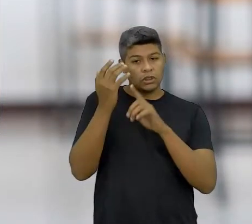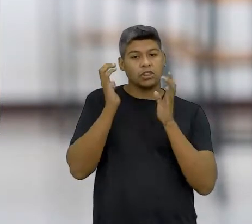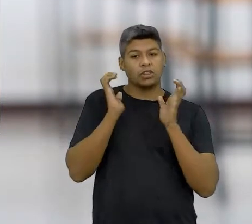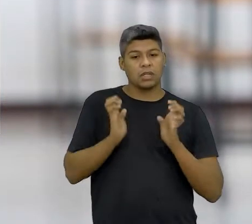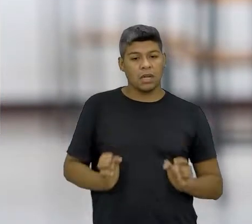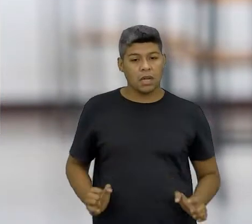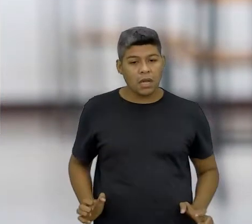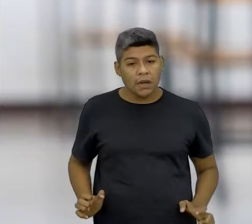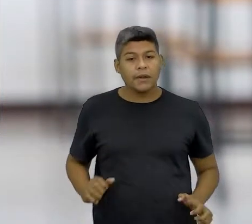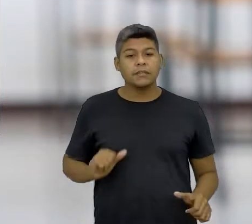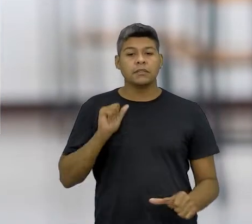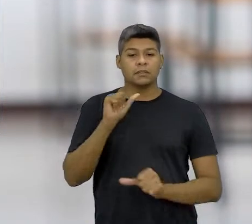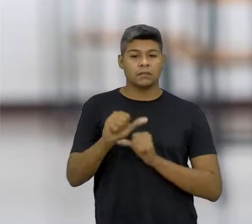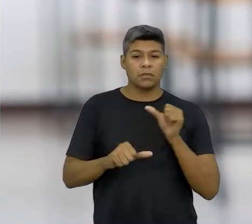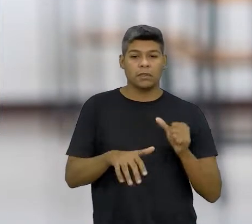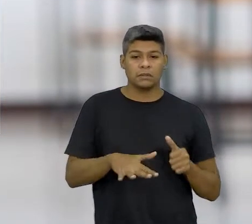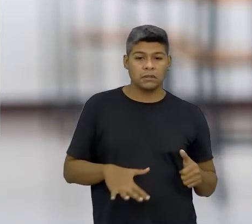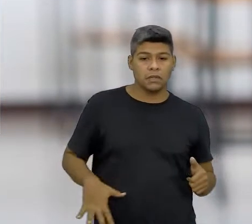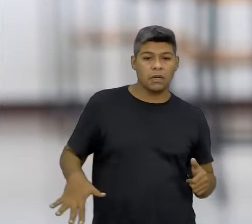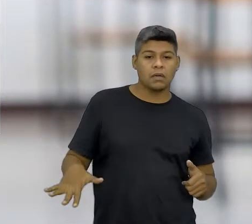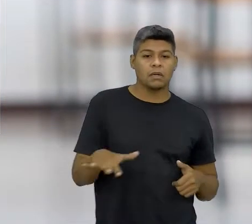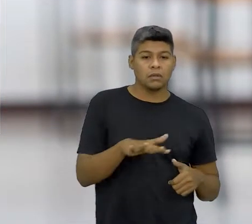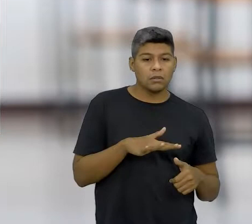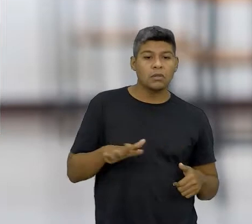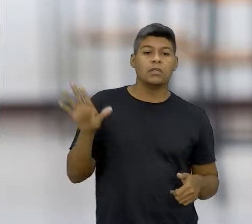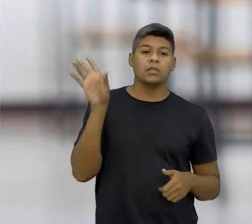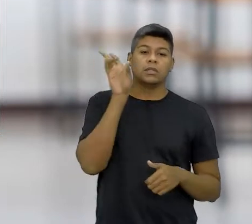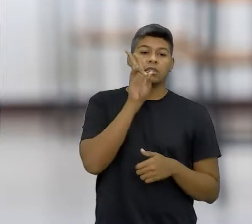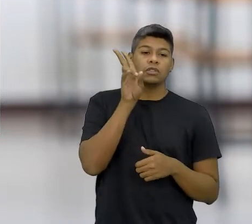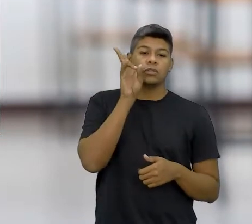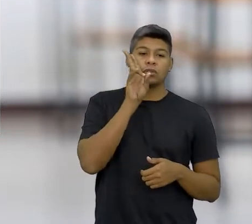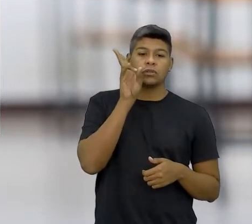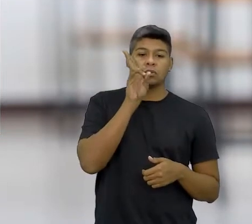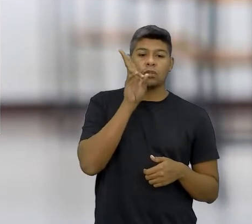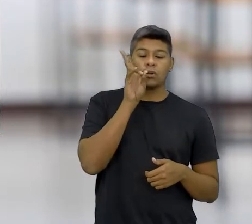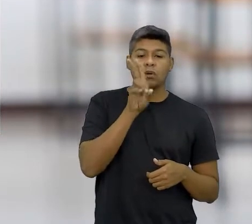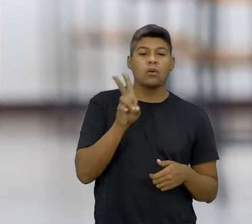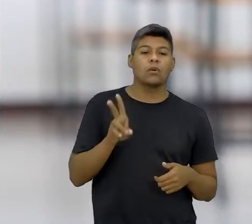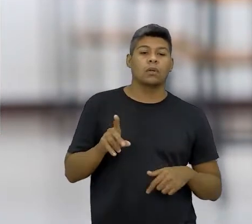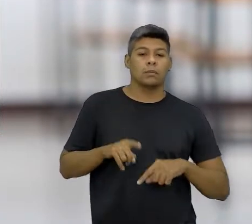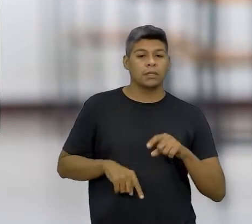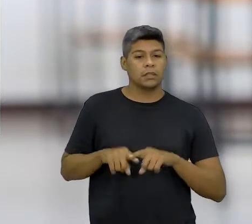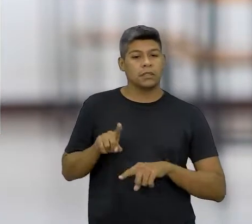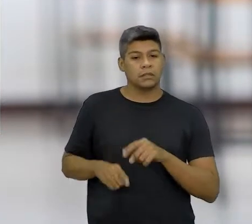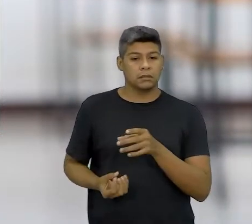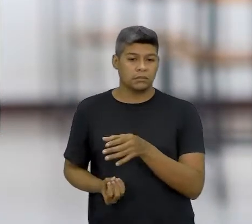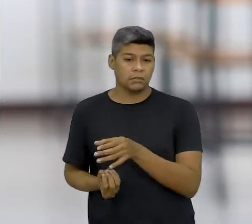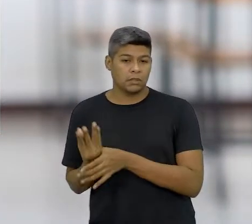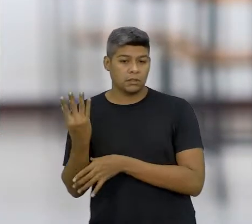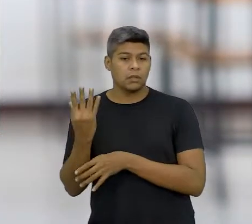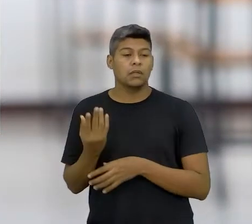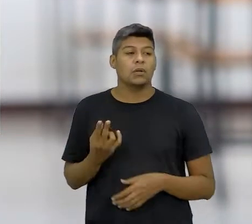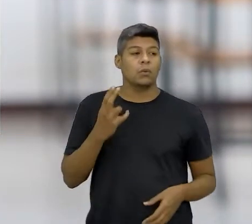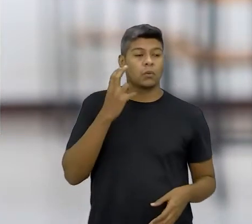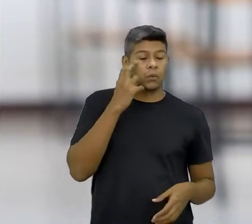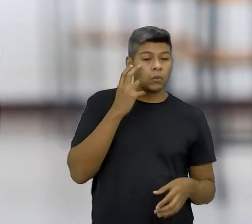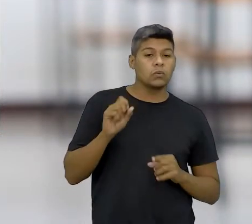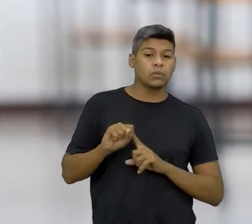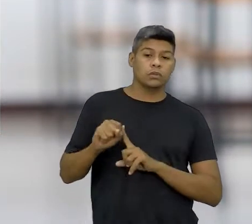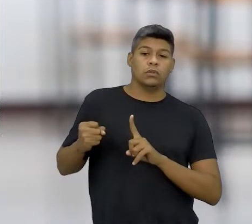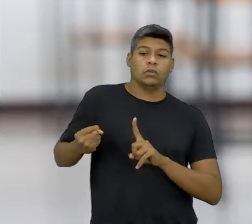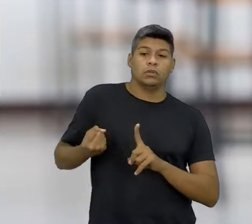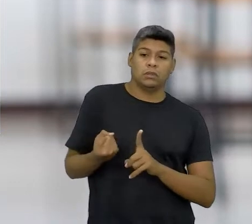espaço geográfico, as narrativas históricas e suas produções materiais e imateriais, a cultura e a